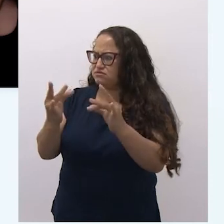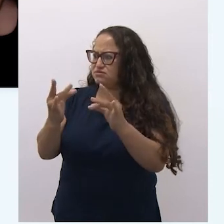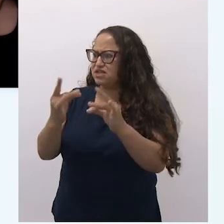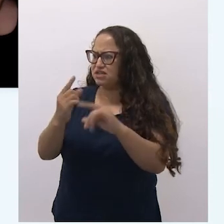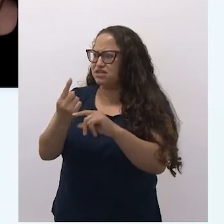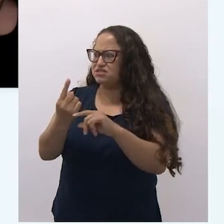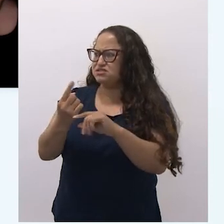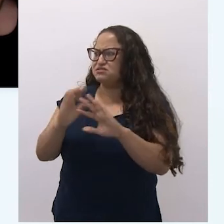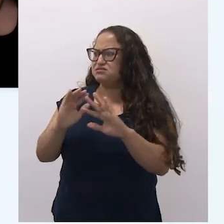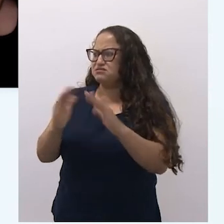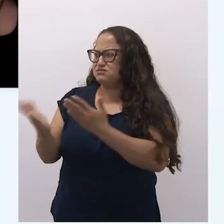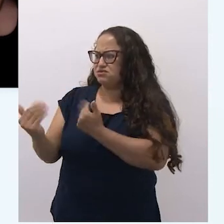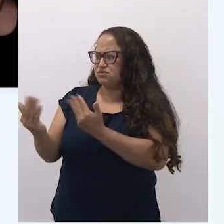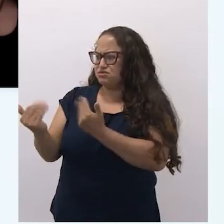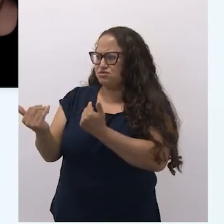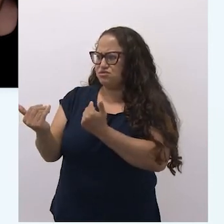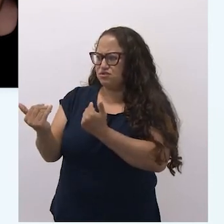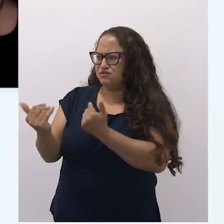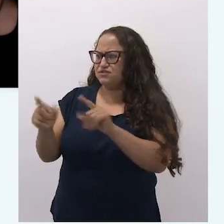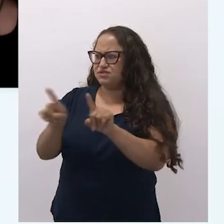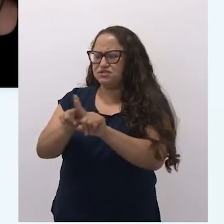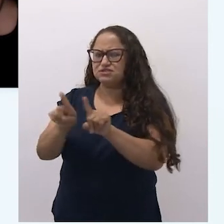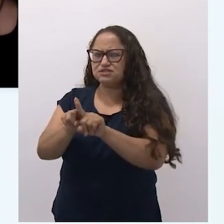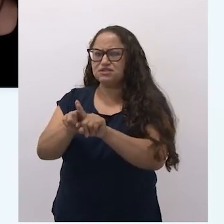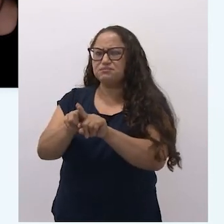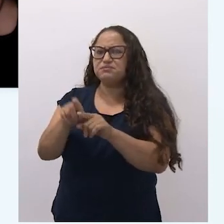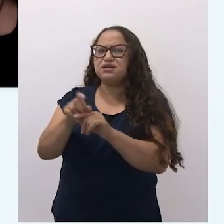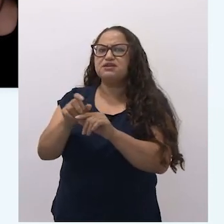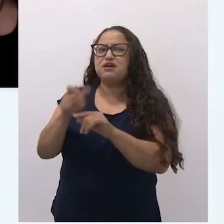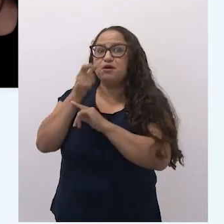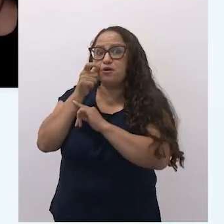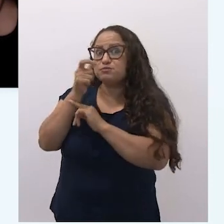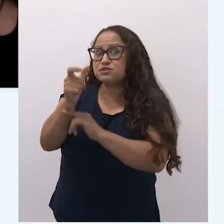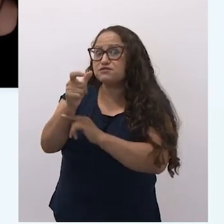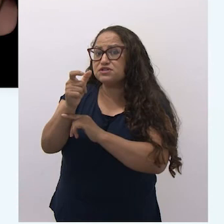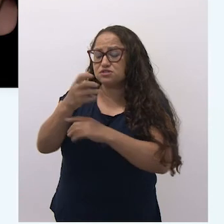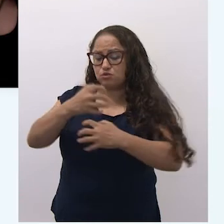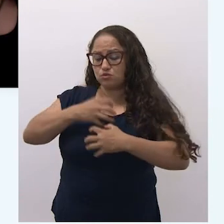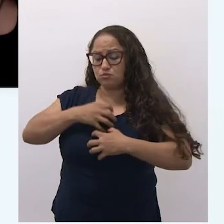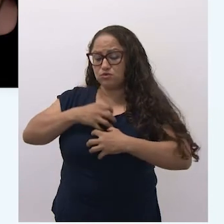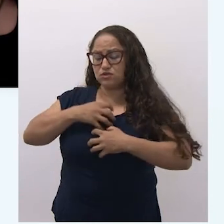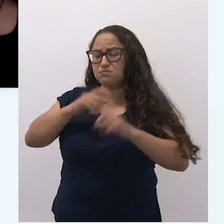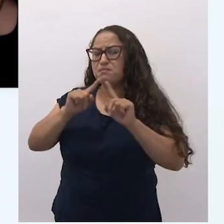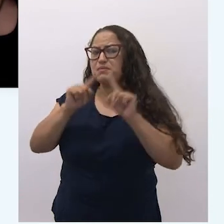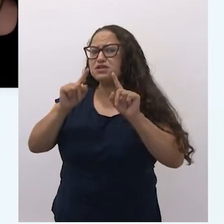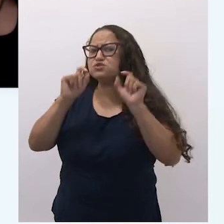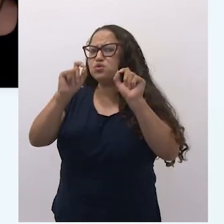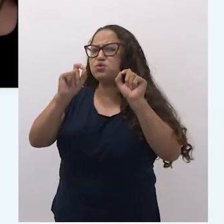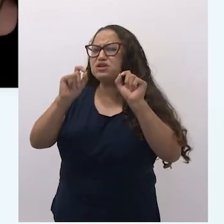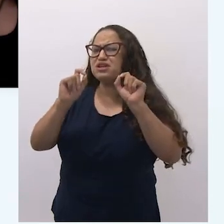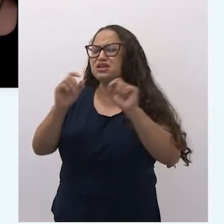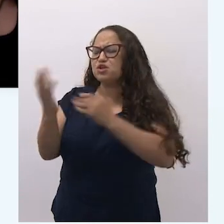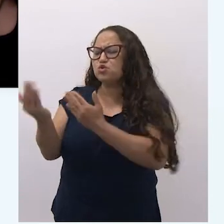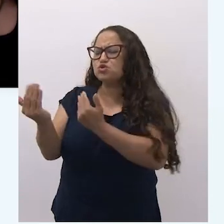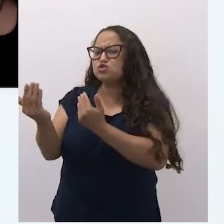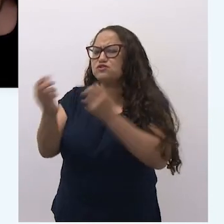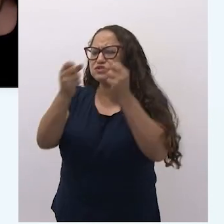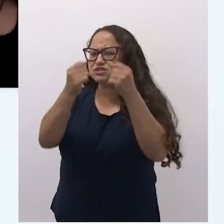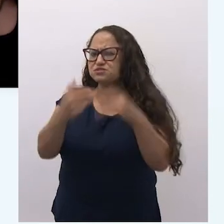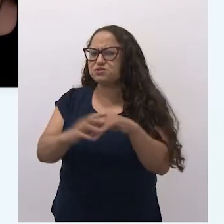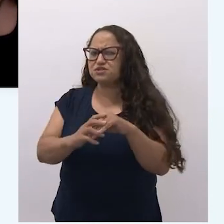desses adolescentes, a observação não apenas do comportamento, mas o que ele está dizendo, inclusive o que dizem os